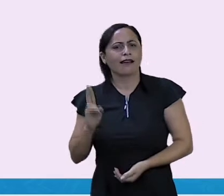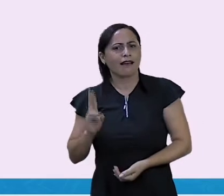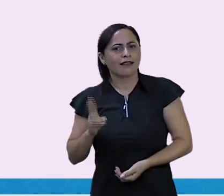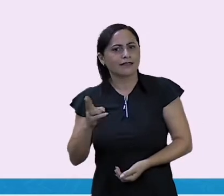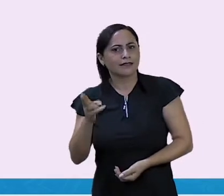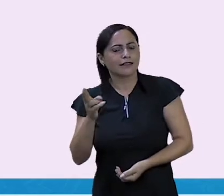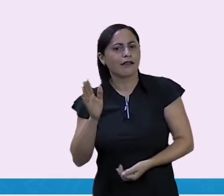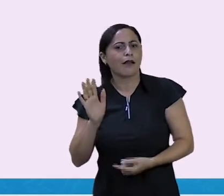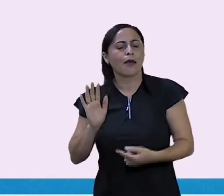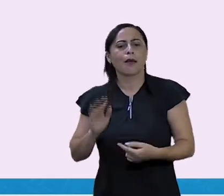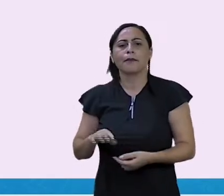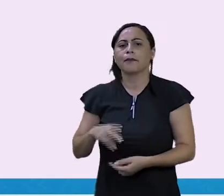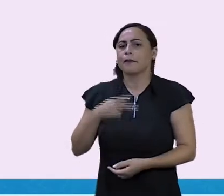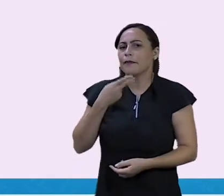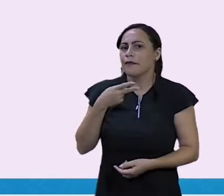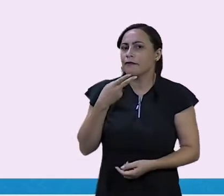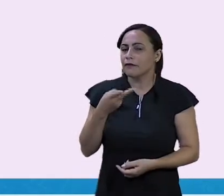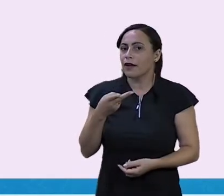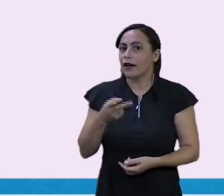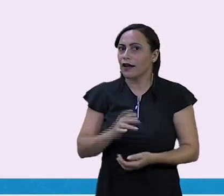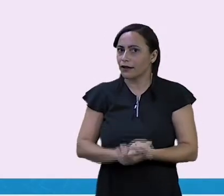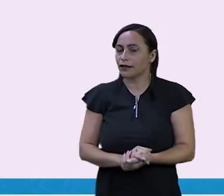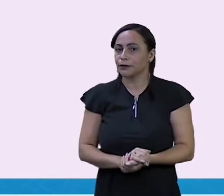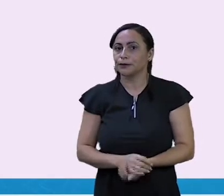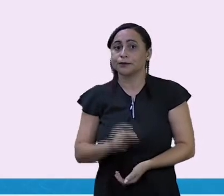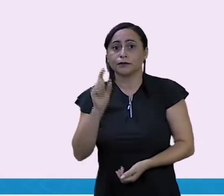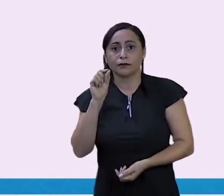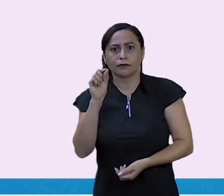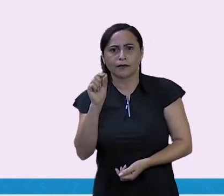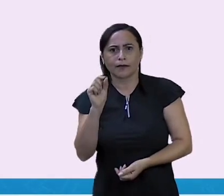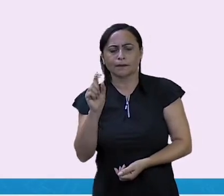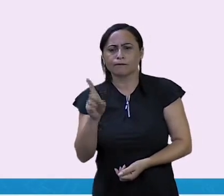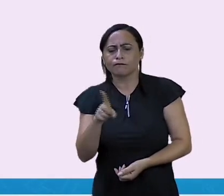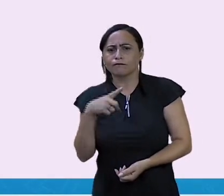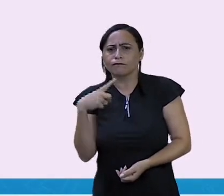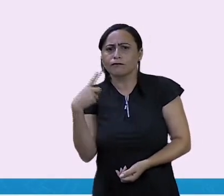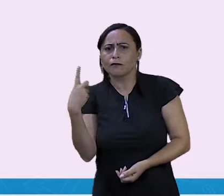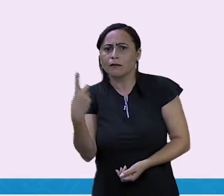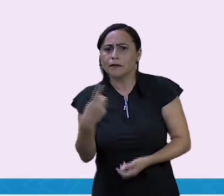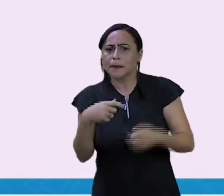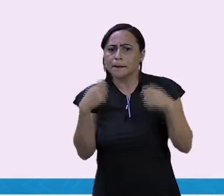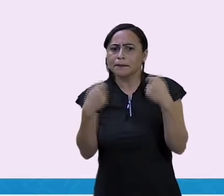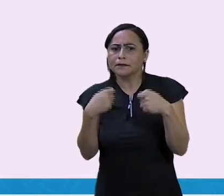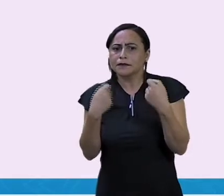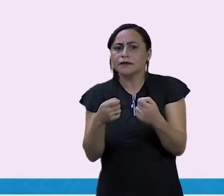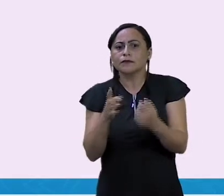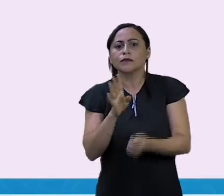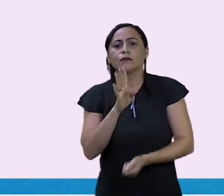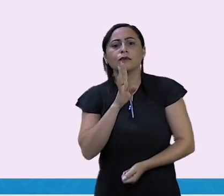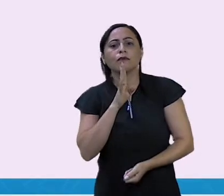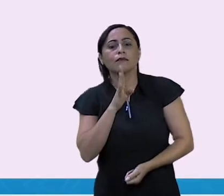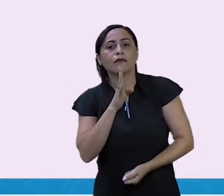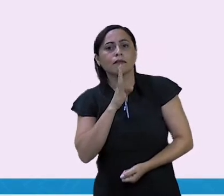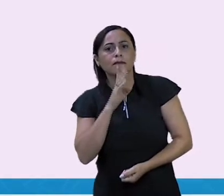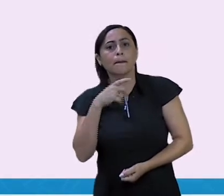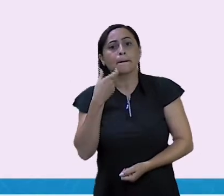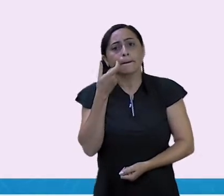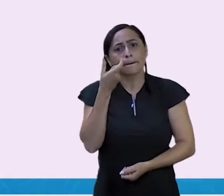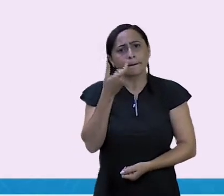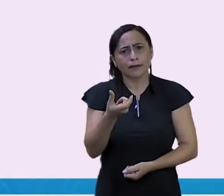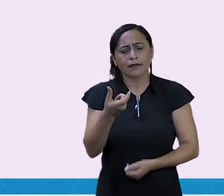nessa questão de nós ampliarmos o nosso conhecimento com relação a